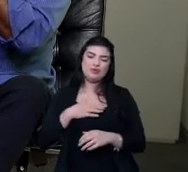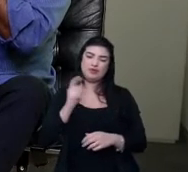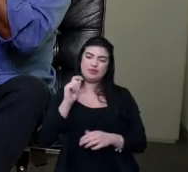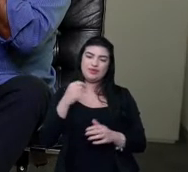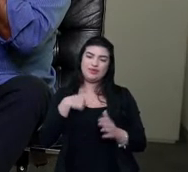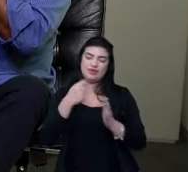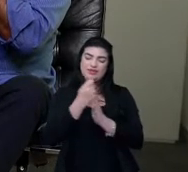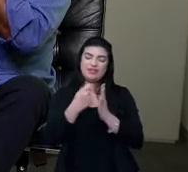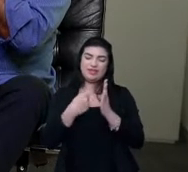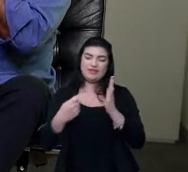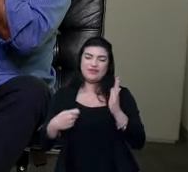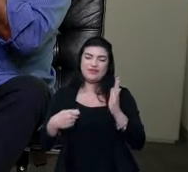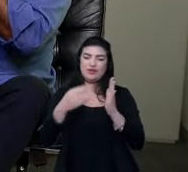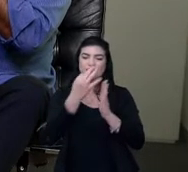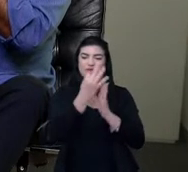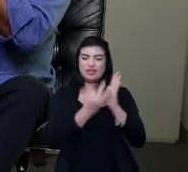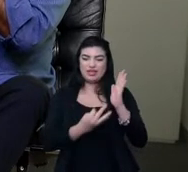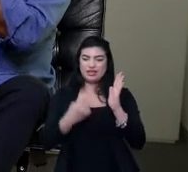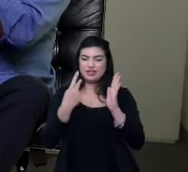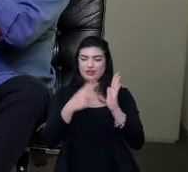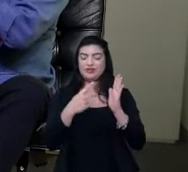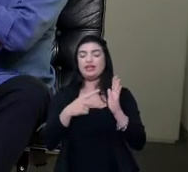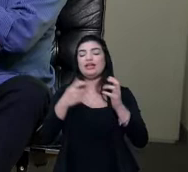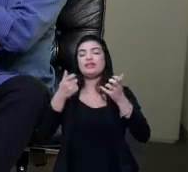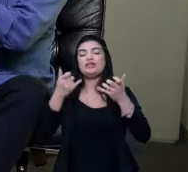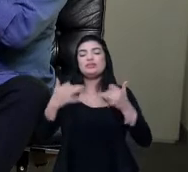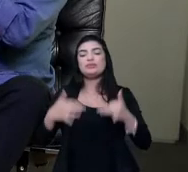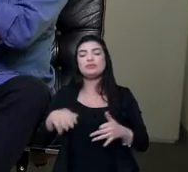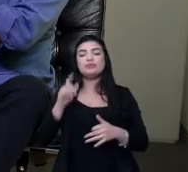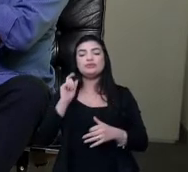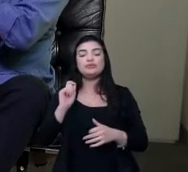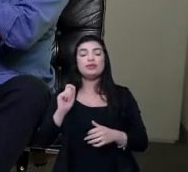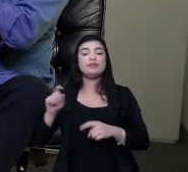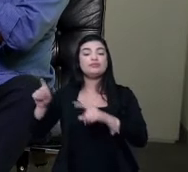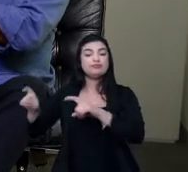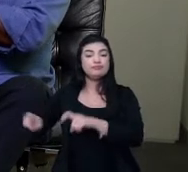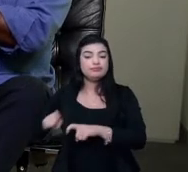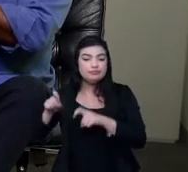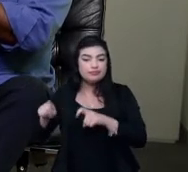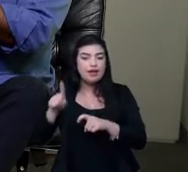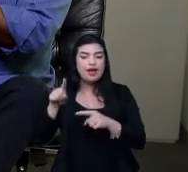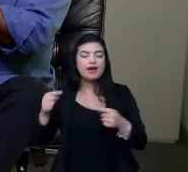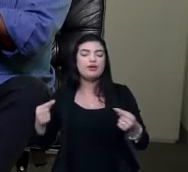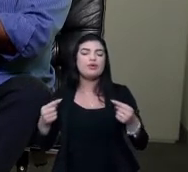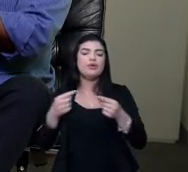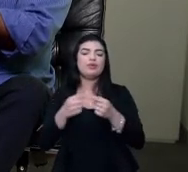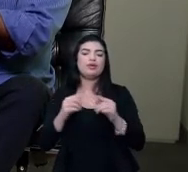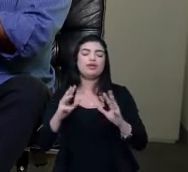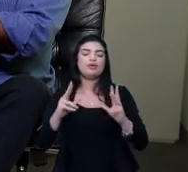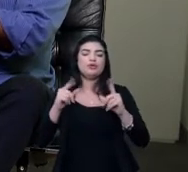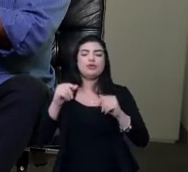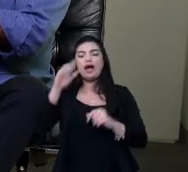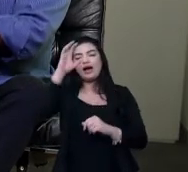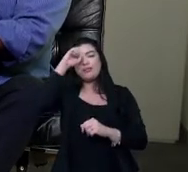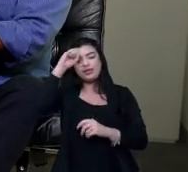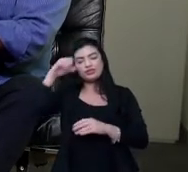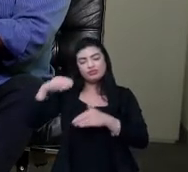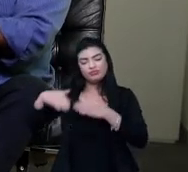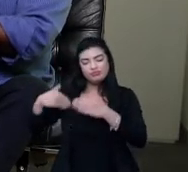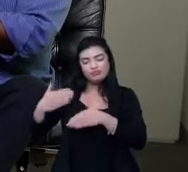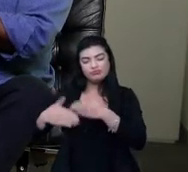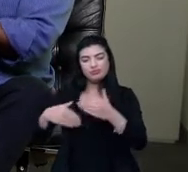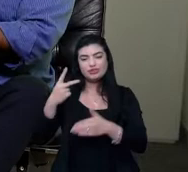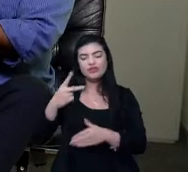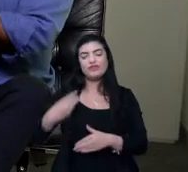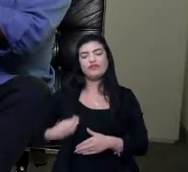no texto curatorial, que ela diz assim, sertanejo é todo aquele que, aprende a fazer da sua vida diária